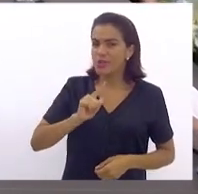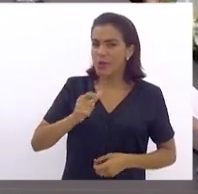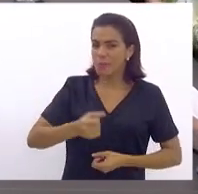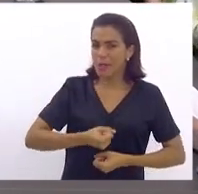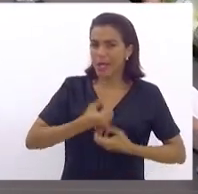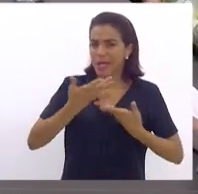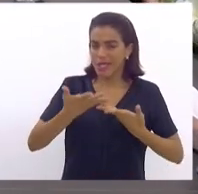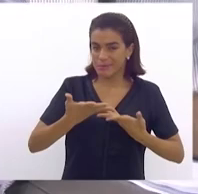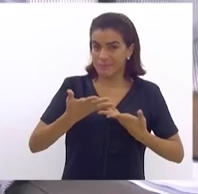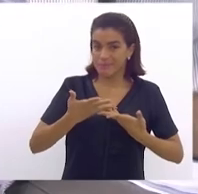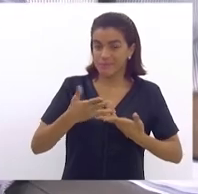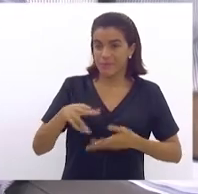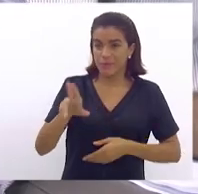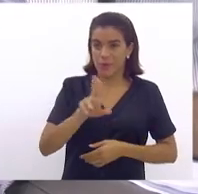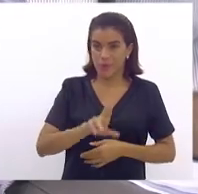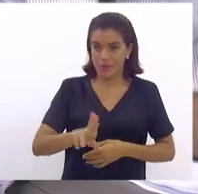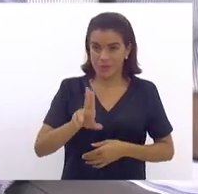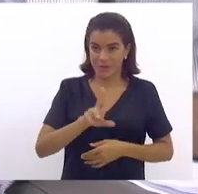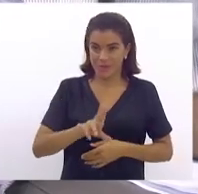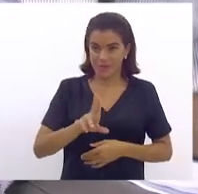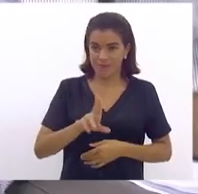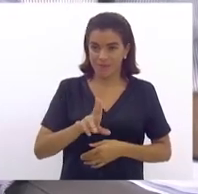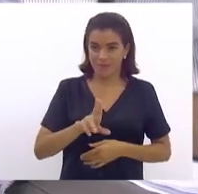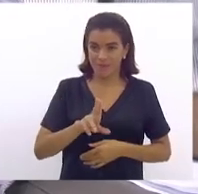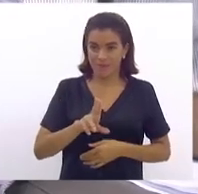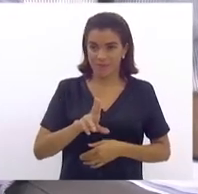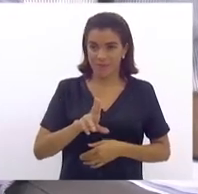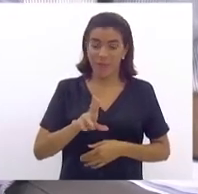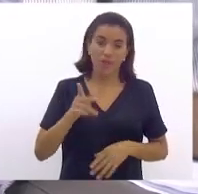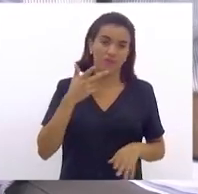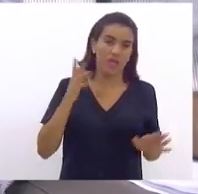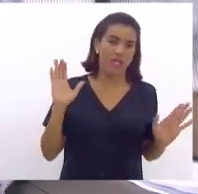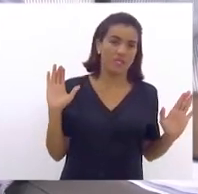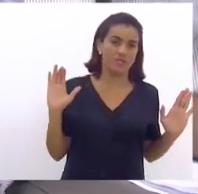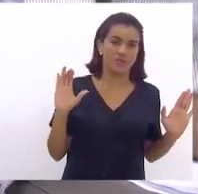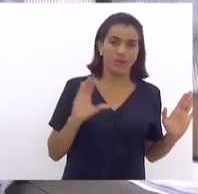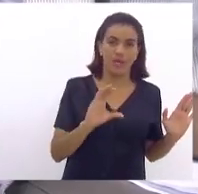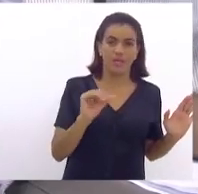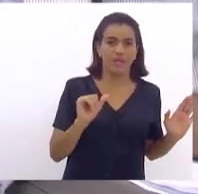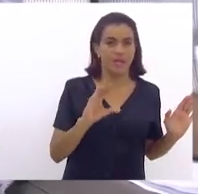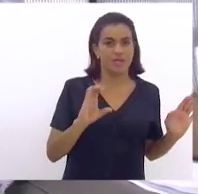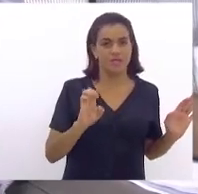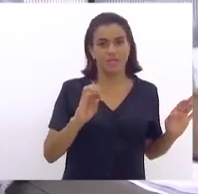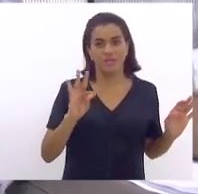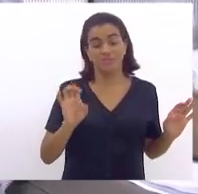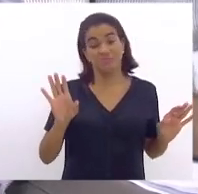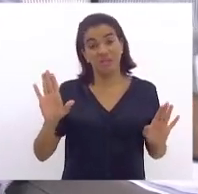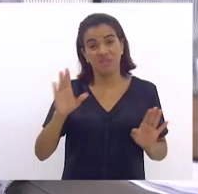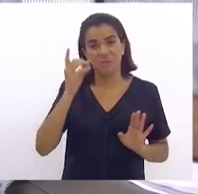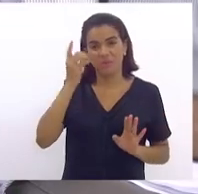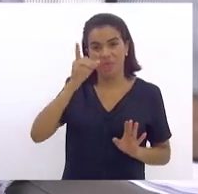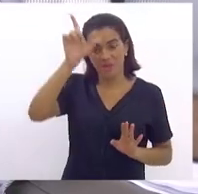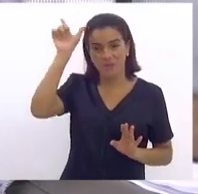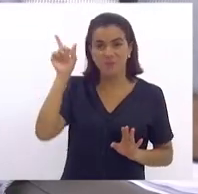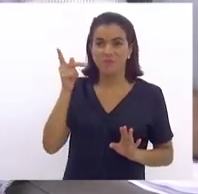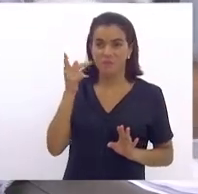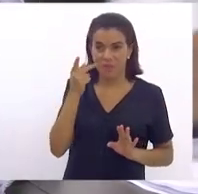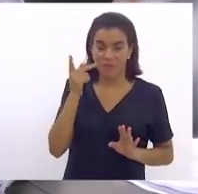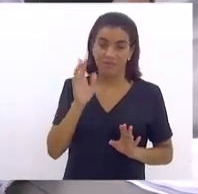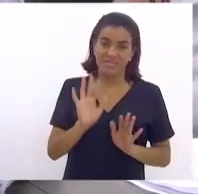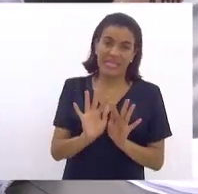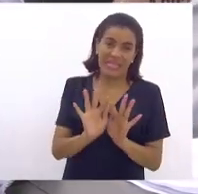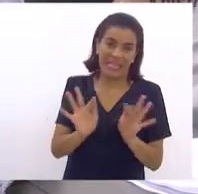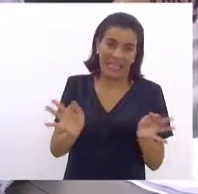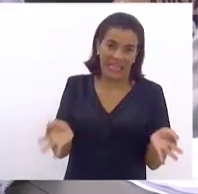você usava... É o cacete. Eu não quis dizer isso, mas o deputado Luiz Paulo, de forma muito